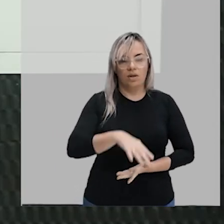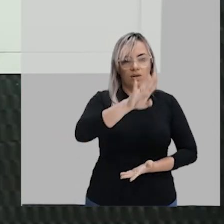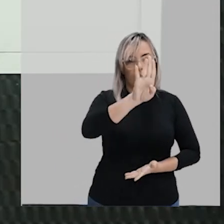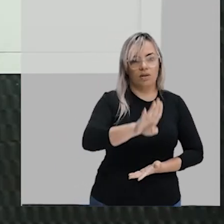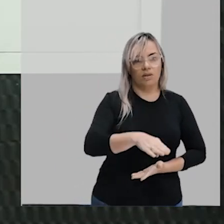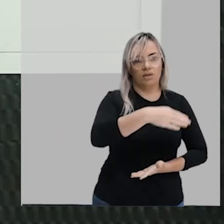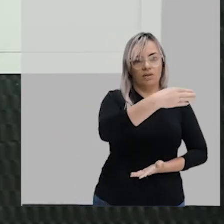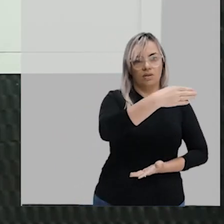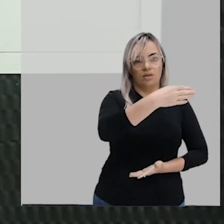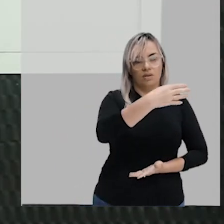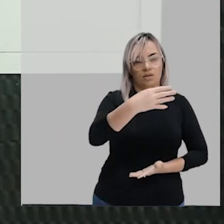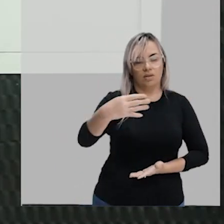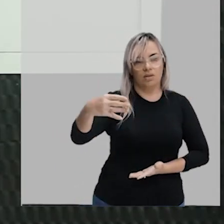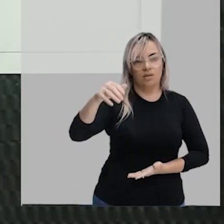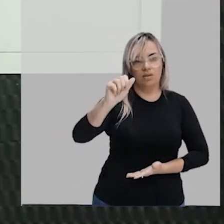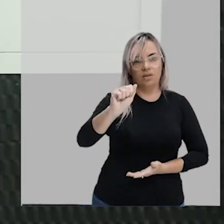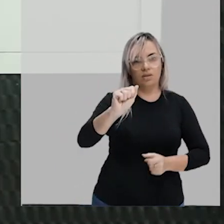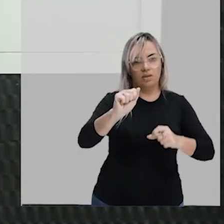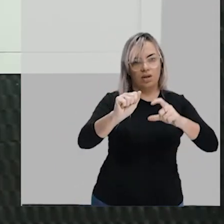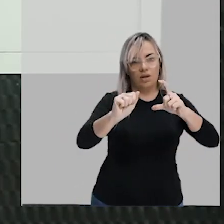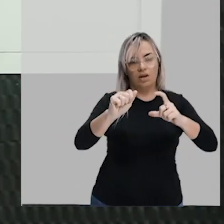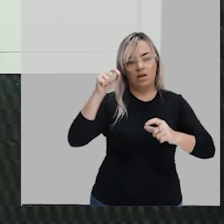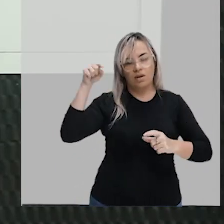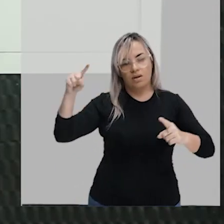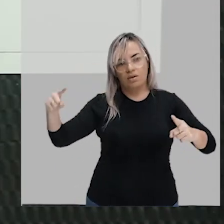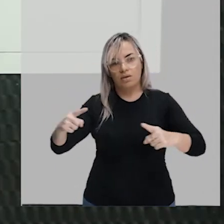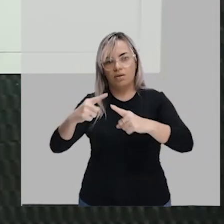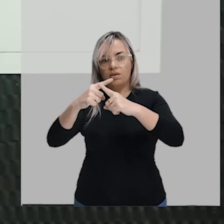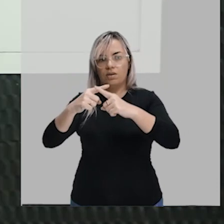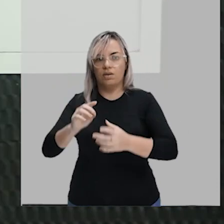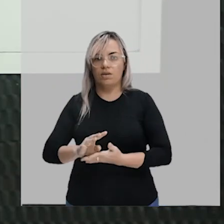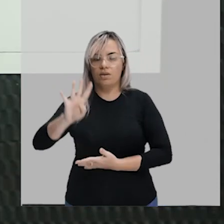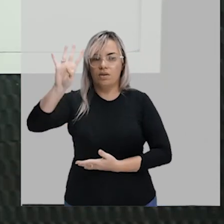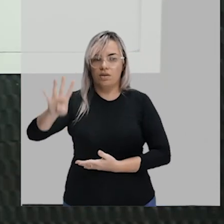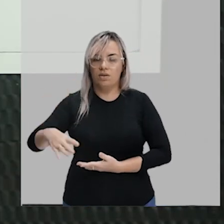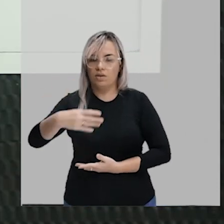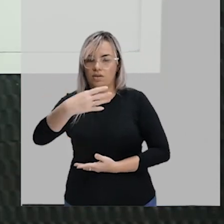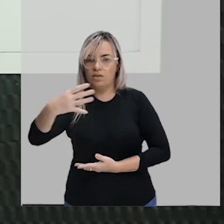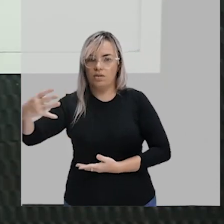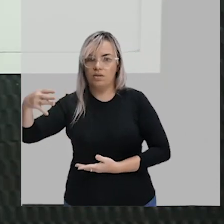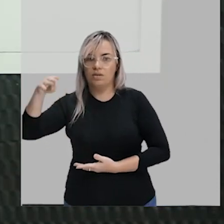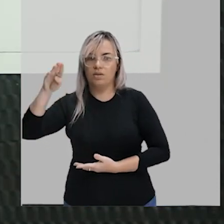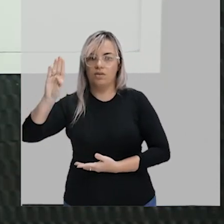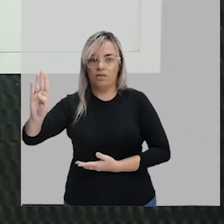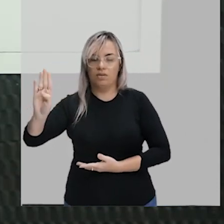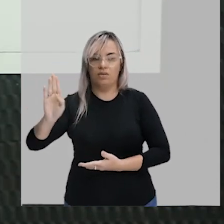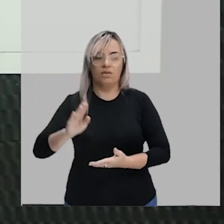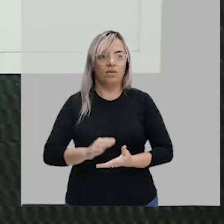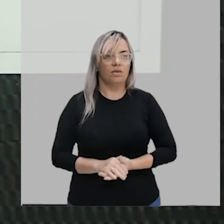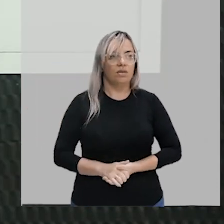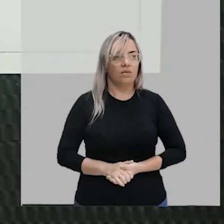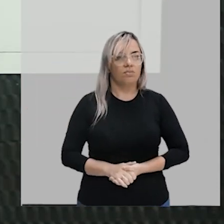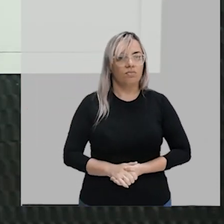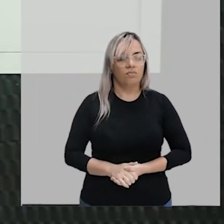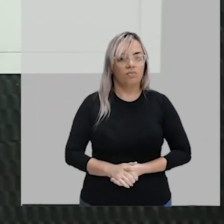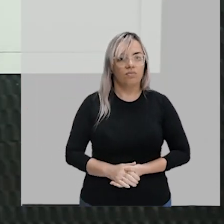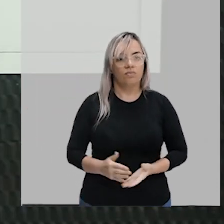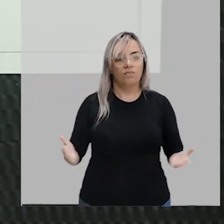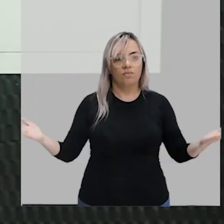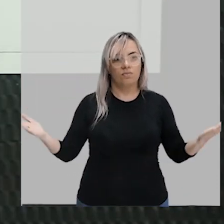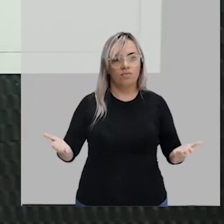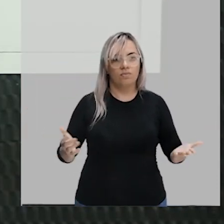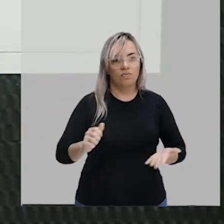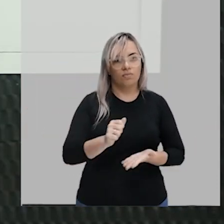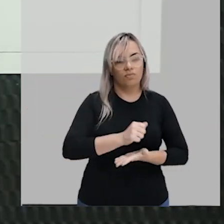Tá? Vamos fazer aqui para a gente ficar craque nesse tipo de operação. Então vou escrever aqui a matriz